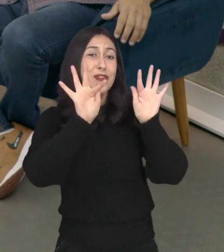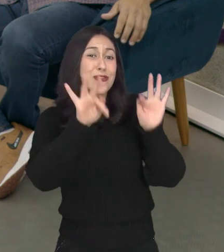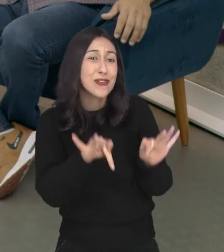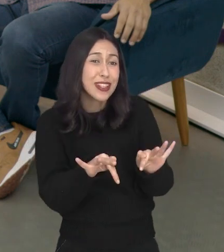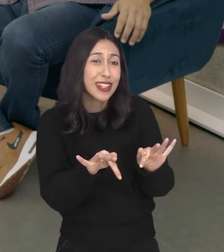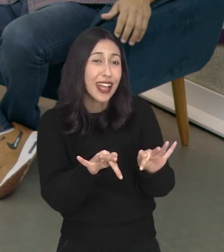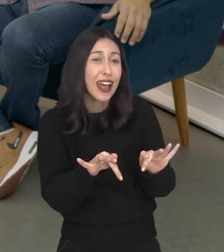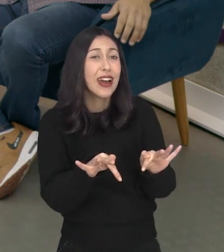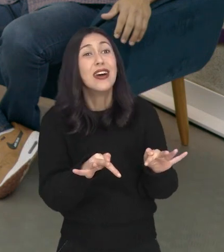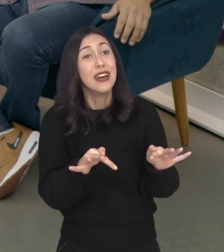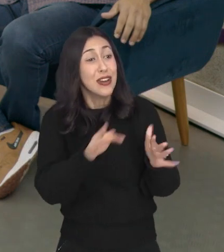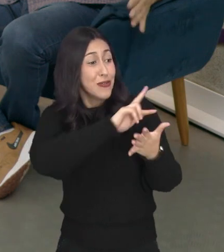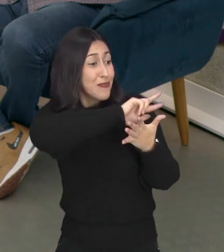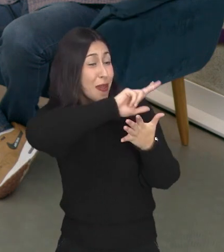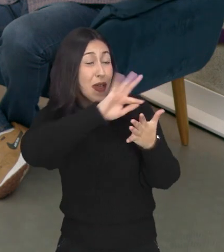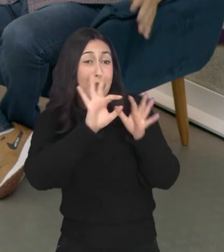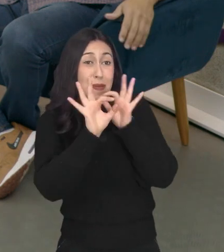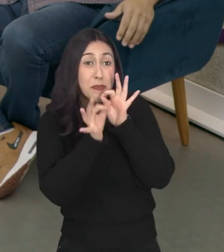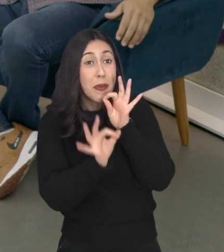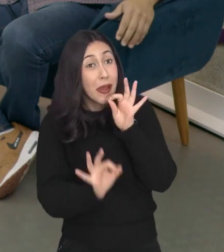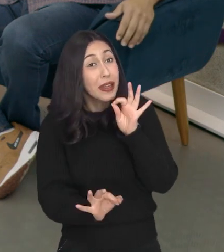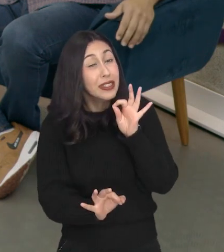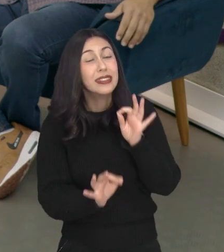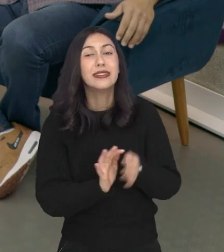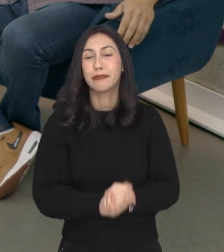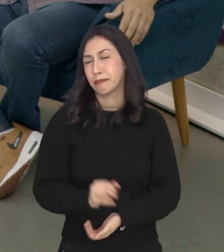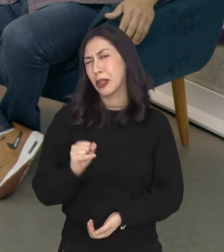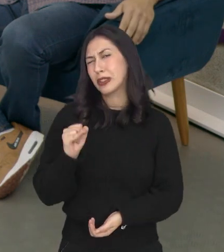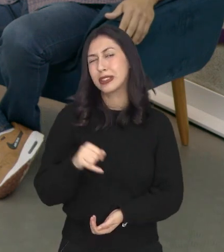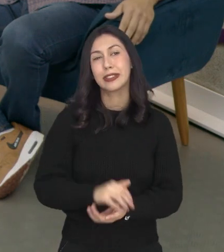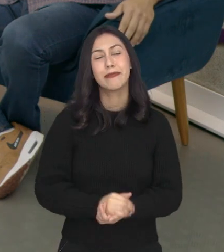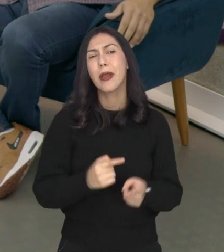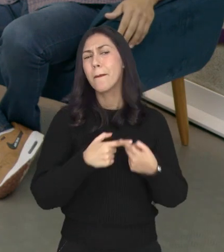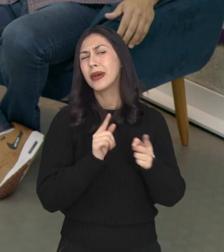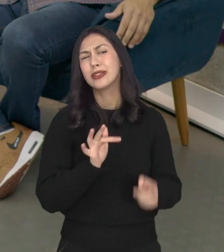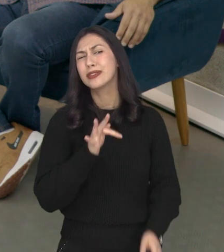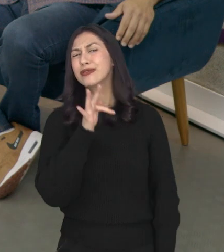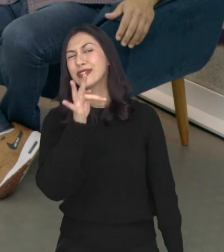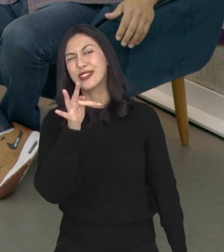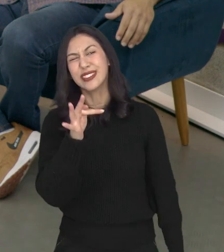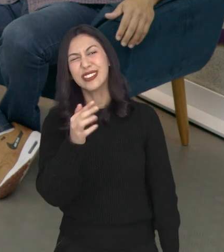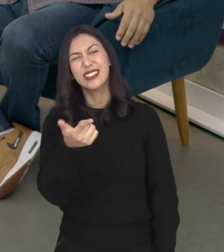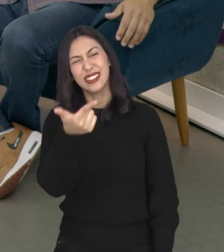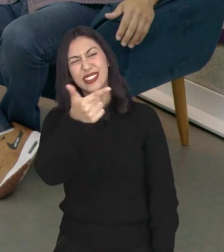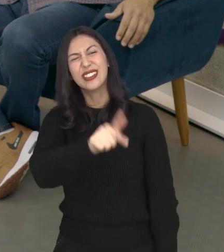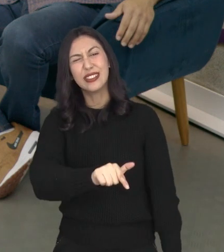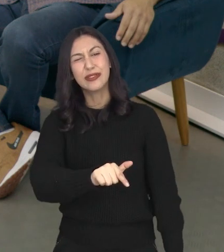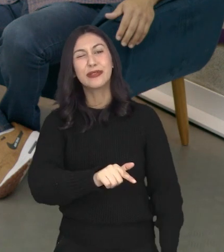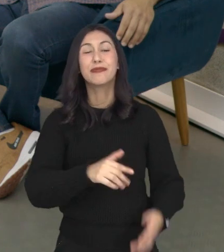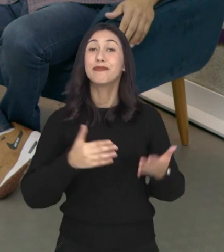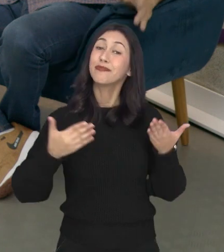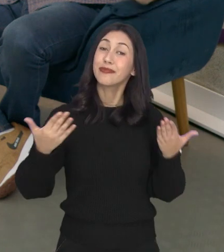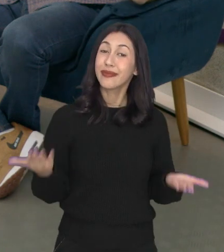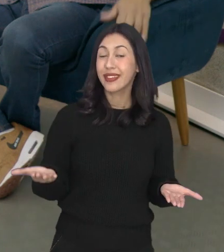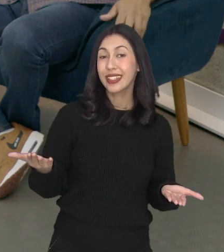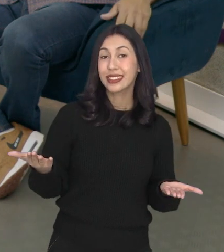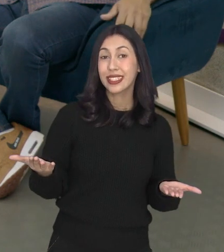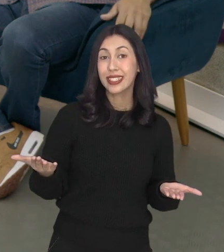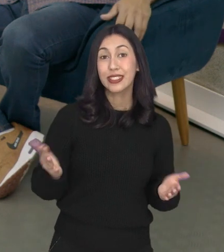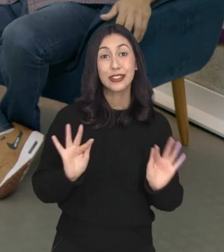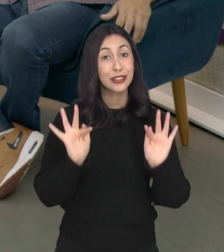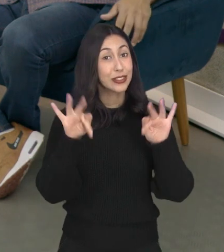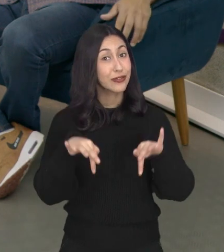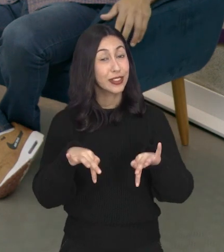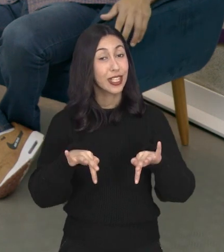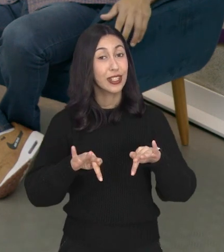ao final do nosso programa. Teria muito mais assunto. Tem bastante. Tem bastante, mas quem sabe renda um outro aí, né? É isso